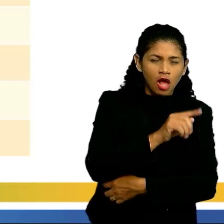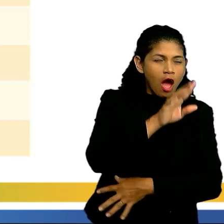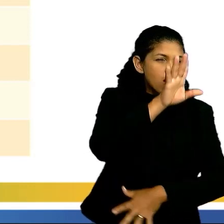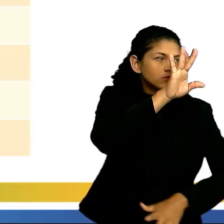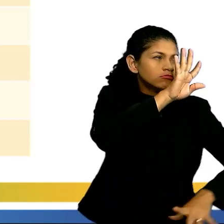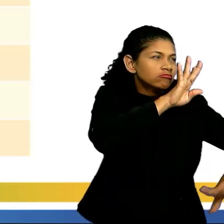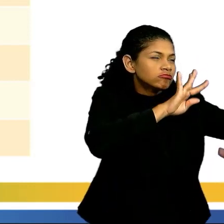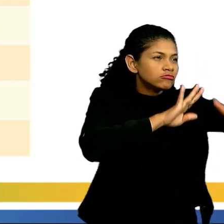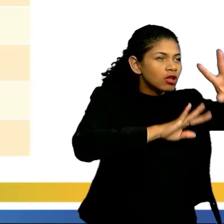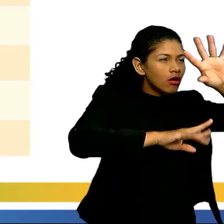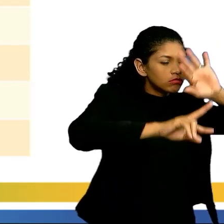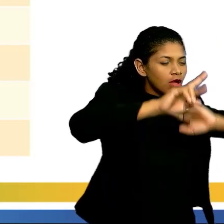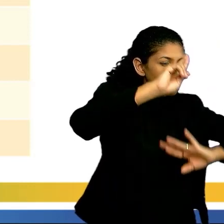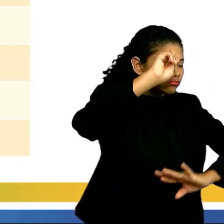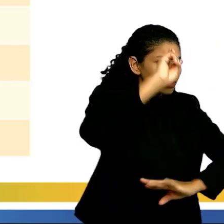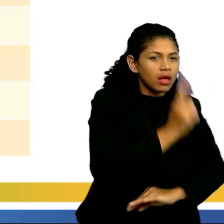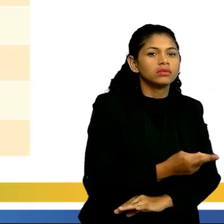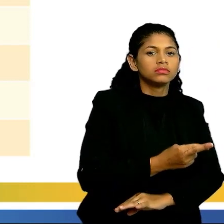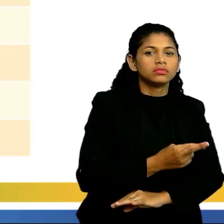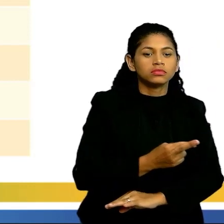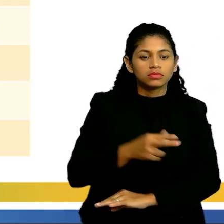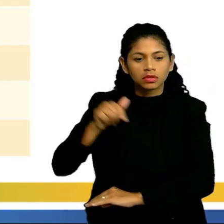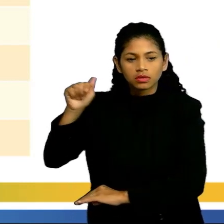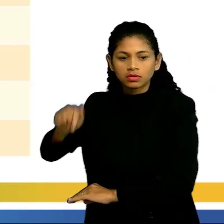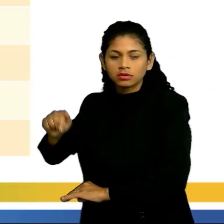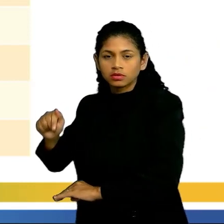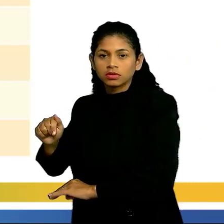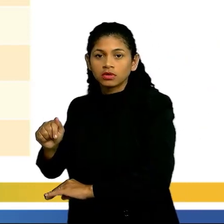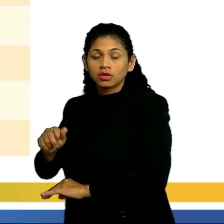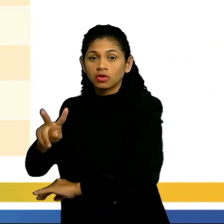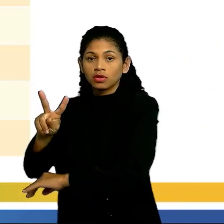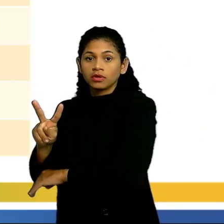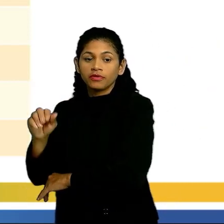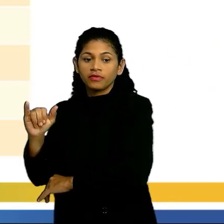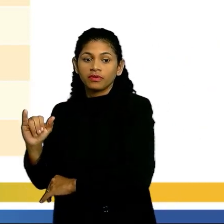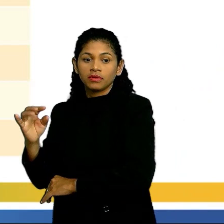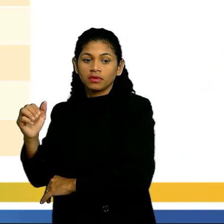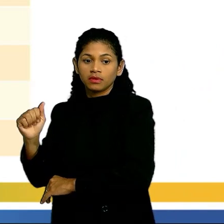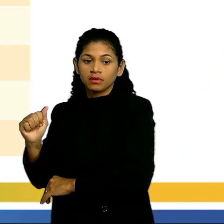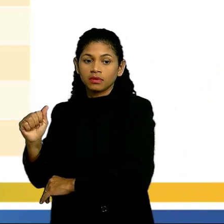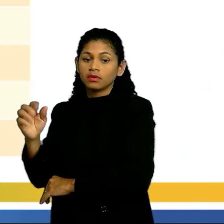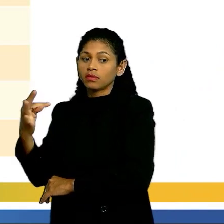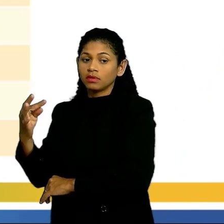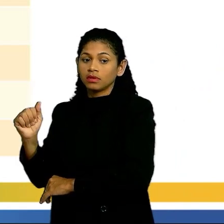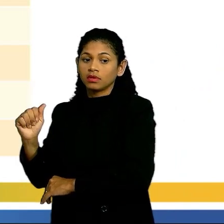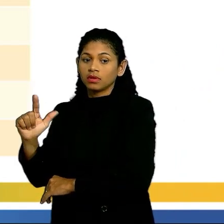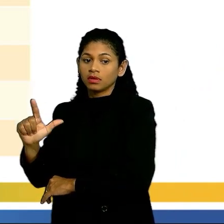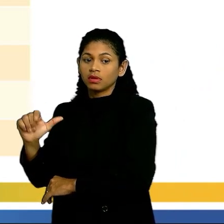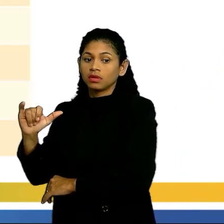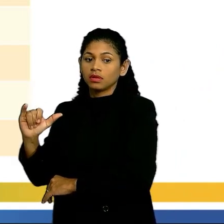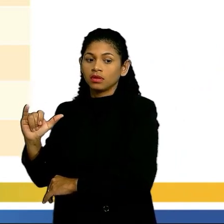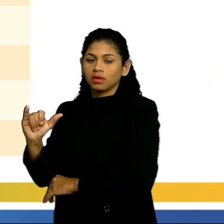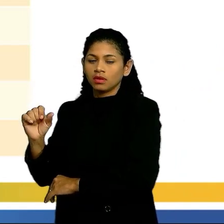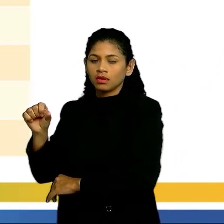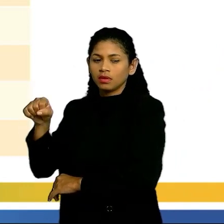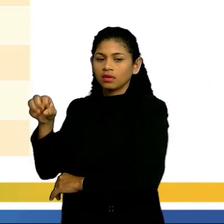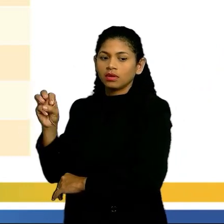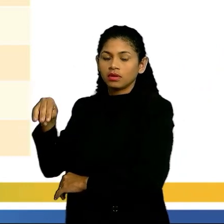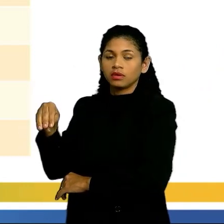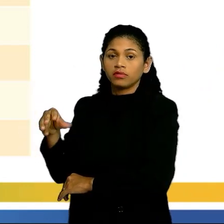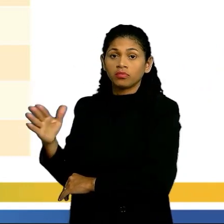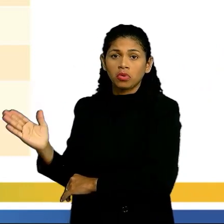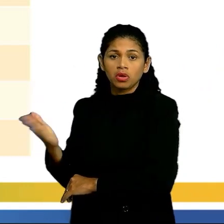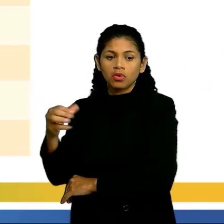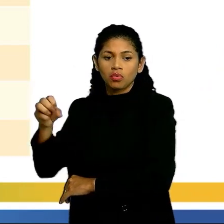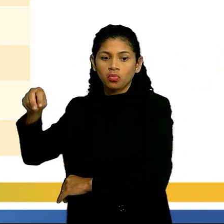do racionalismo. O Dionísio é o deus do vitalismo, do niilismo. O que é o niilismo? Aquele tô nem aí para